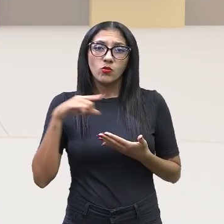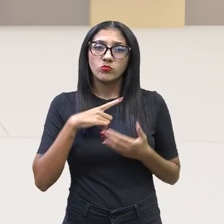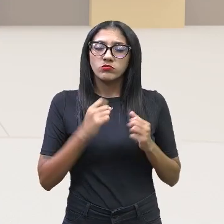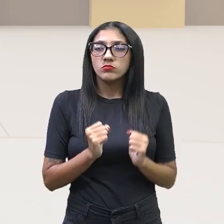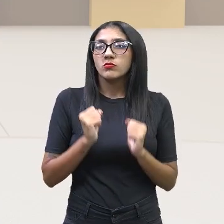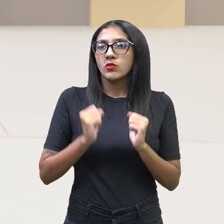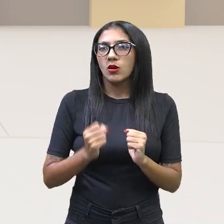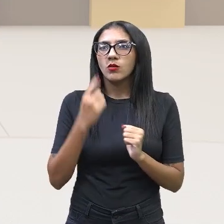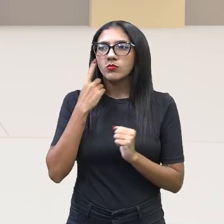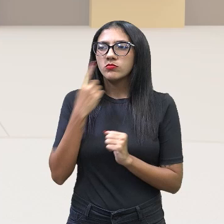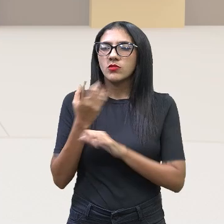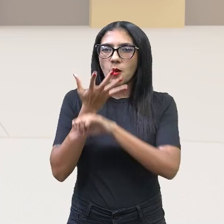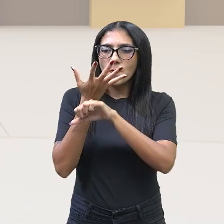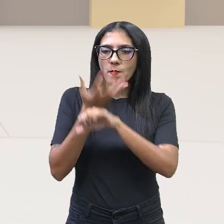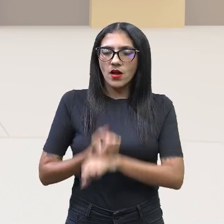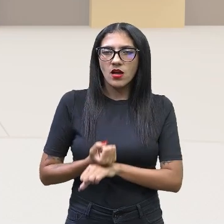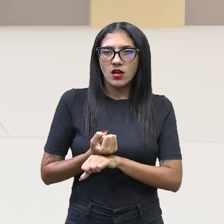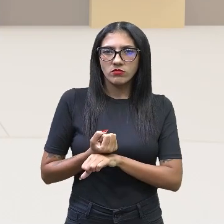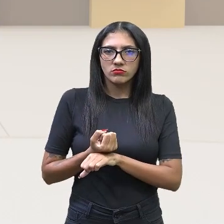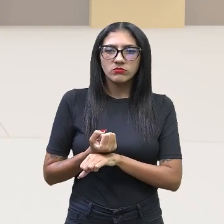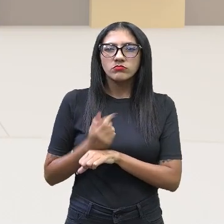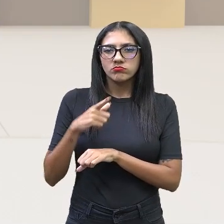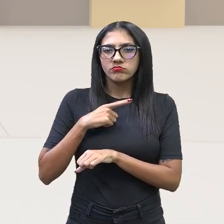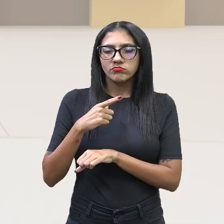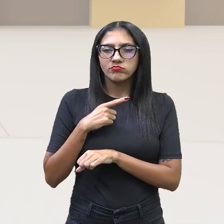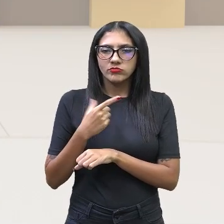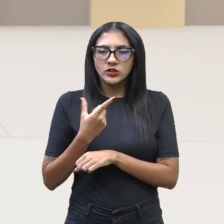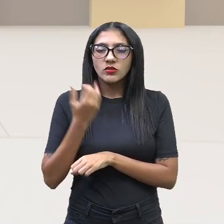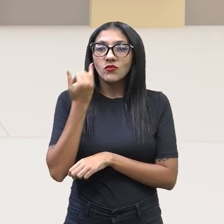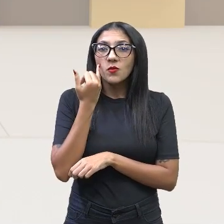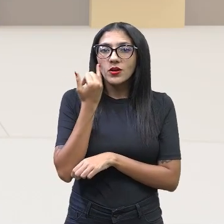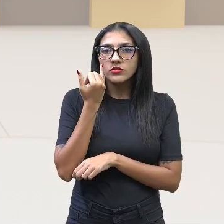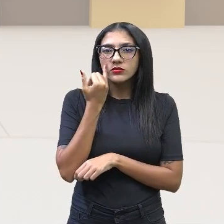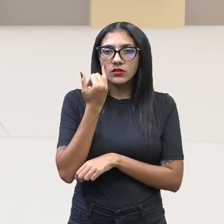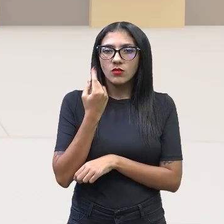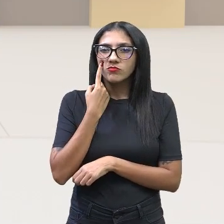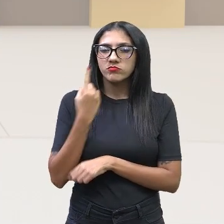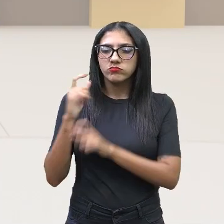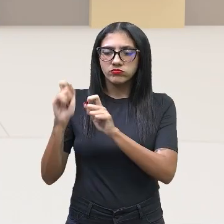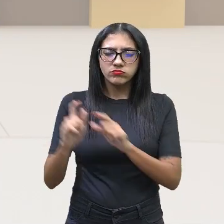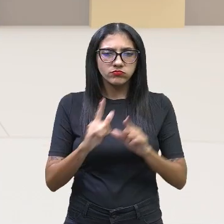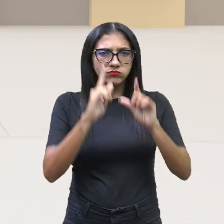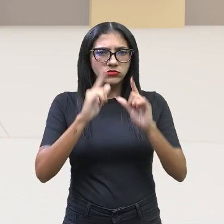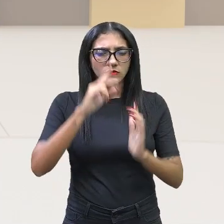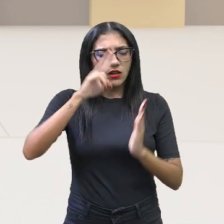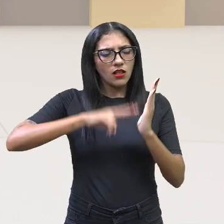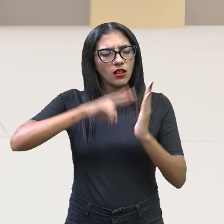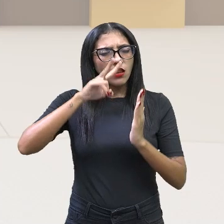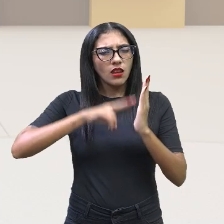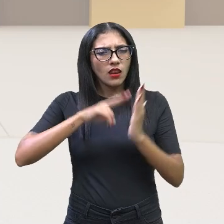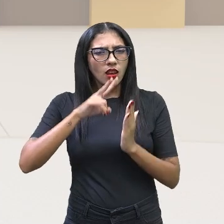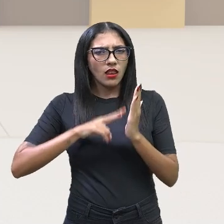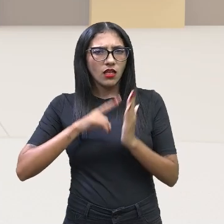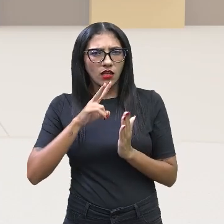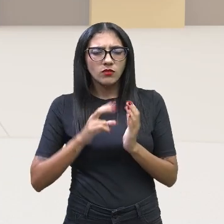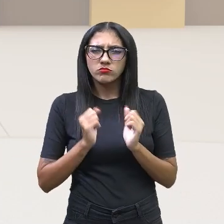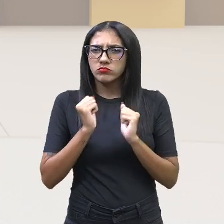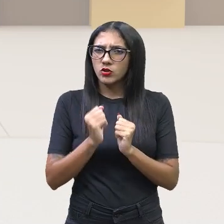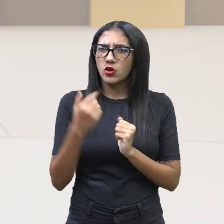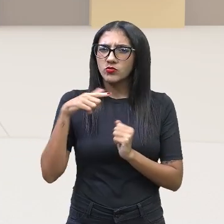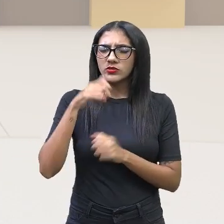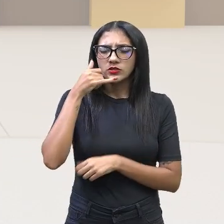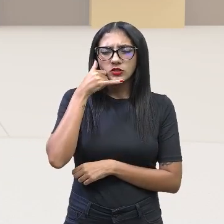podem baixar, né? Vocês podem baixar, podem adentrar e leia e baixe no seu celular, no